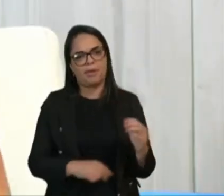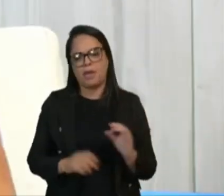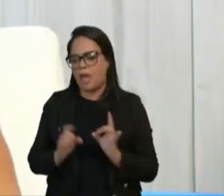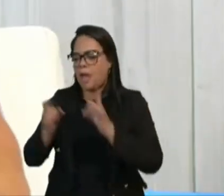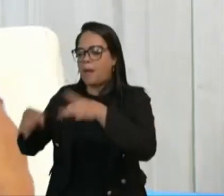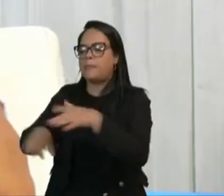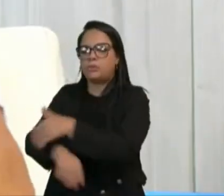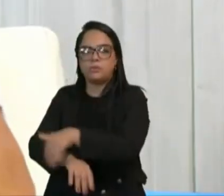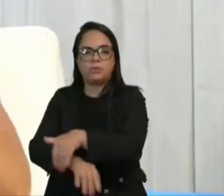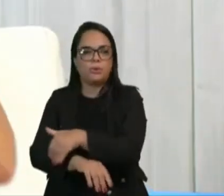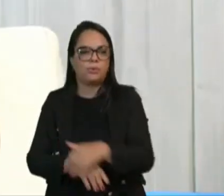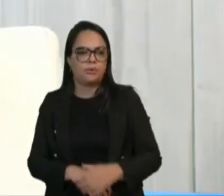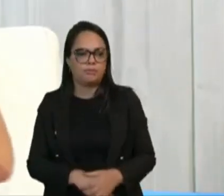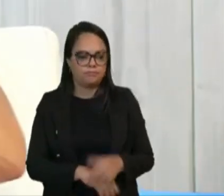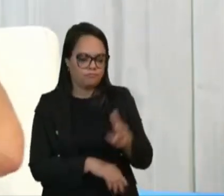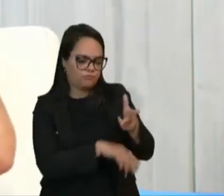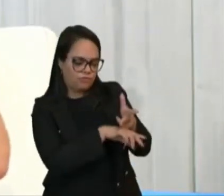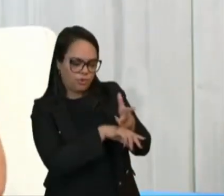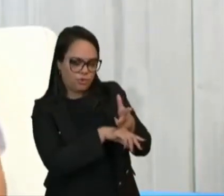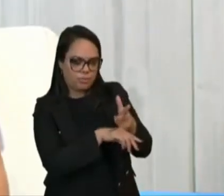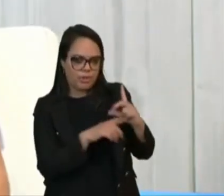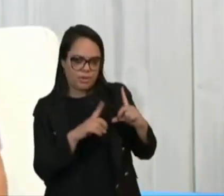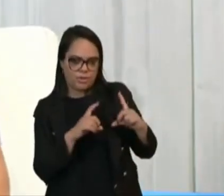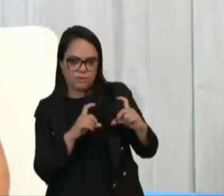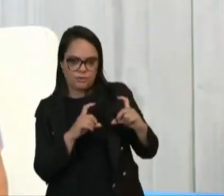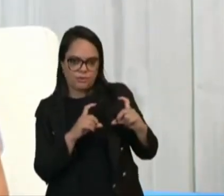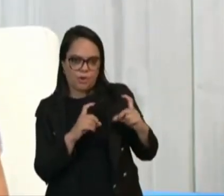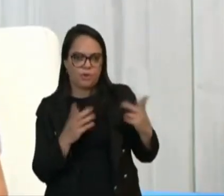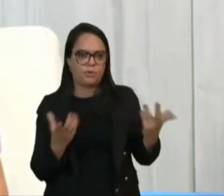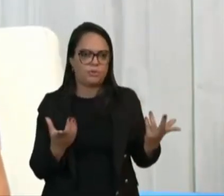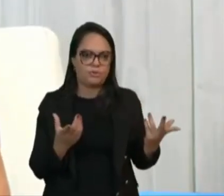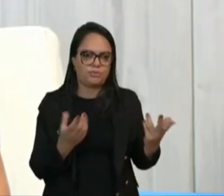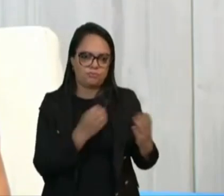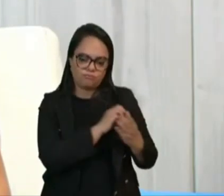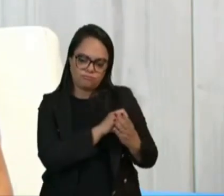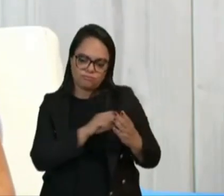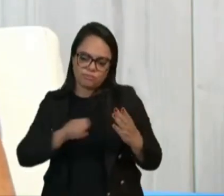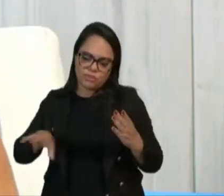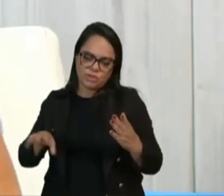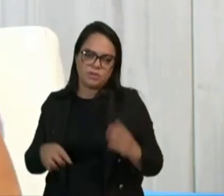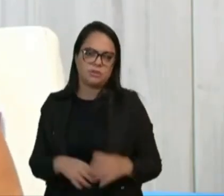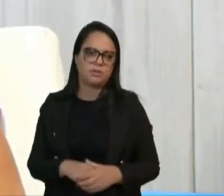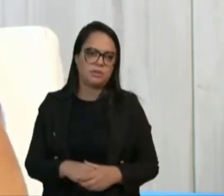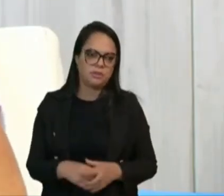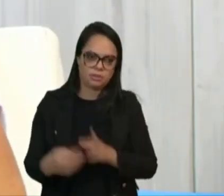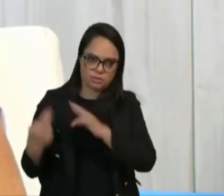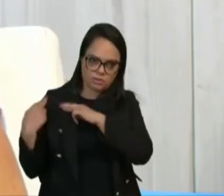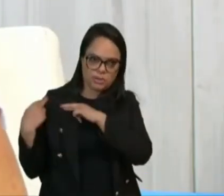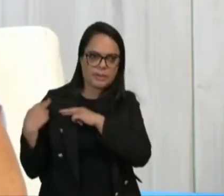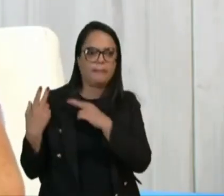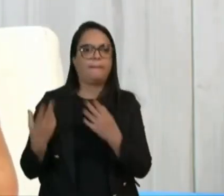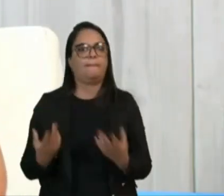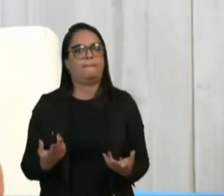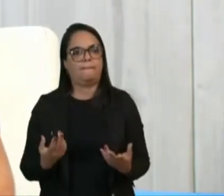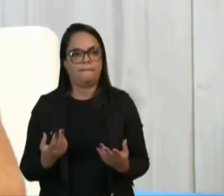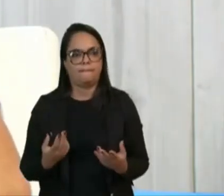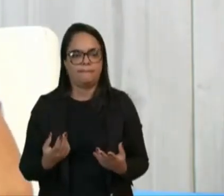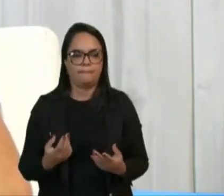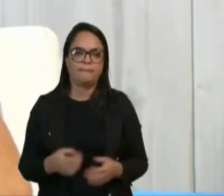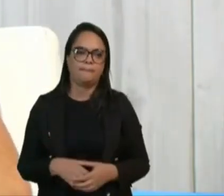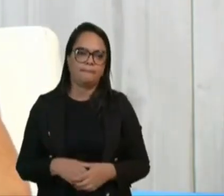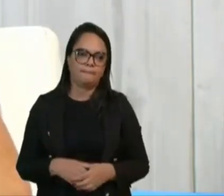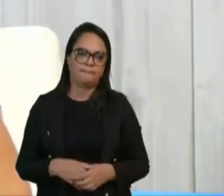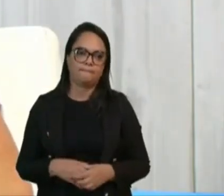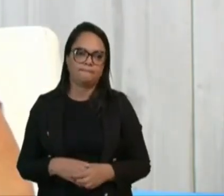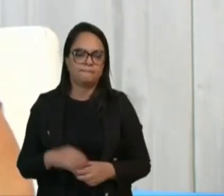cachorro na rua, tira uma foto, faz um vídeo, de uma maneira responsável, que não viole os direitos, né,